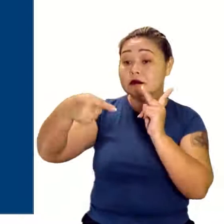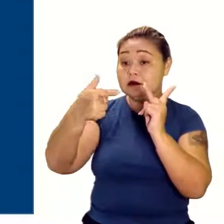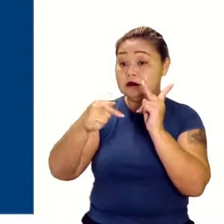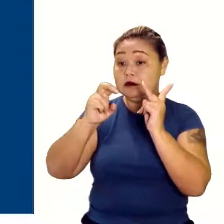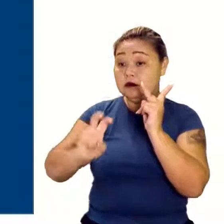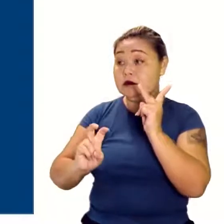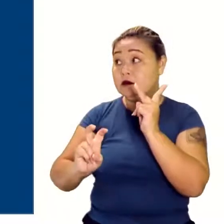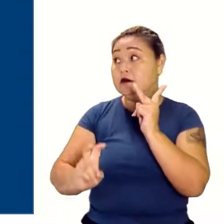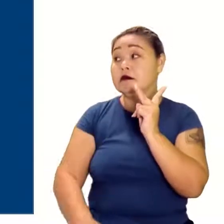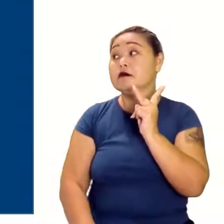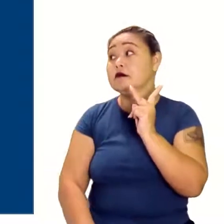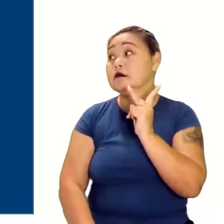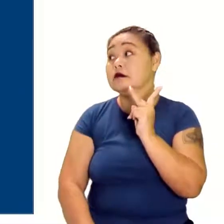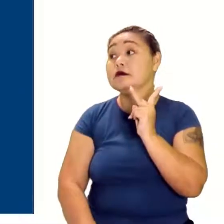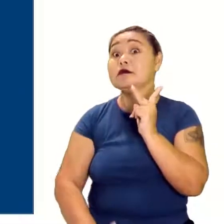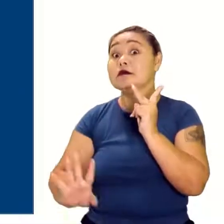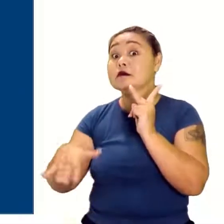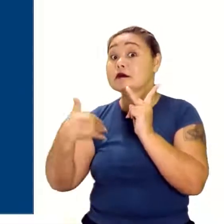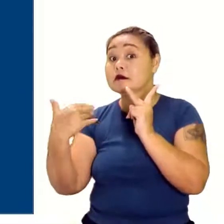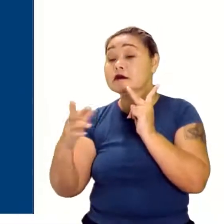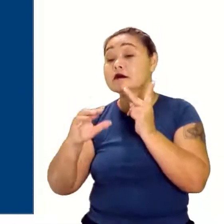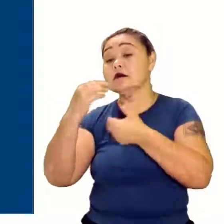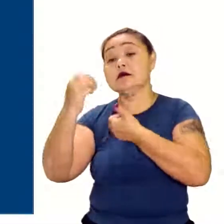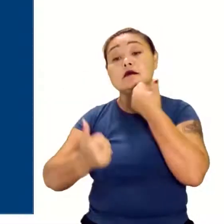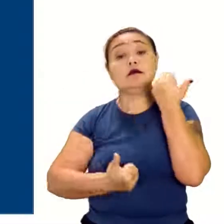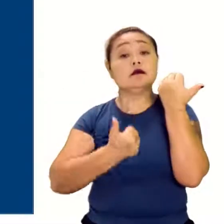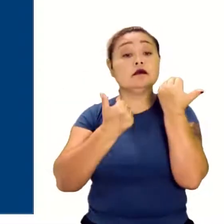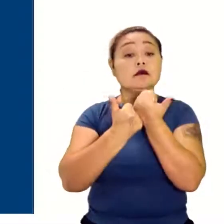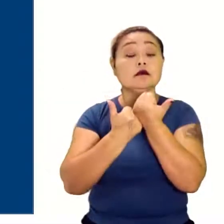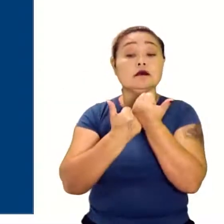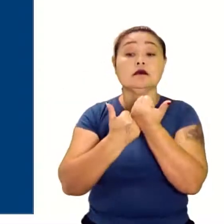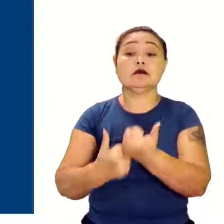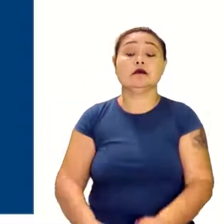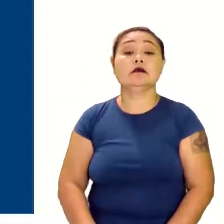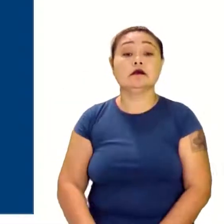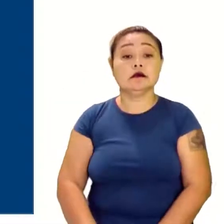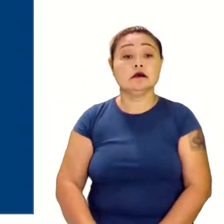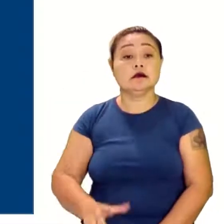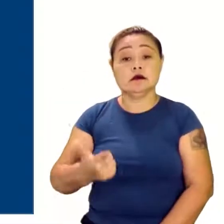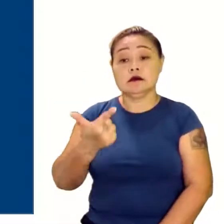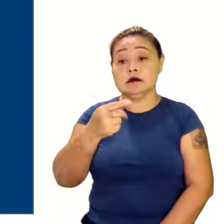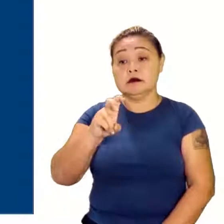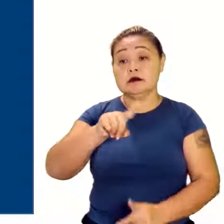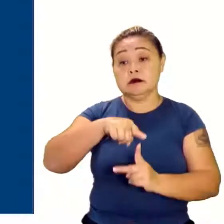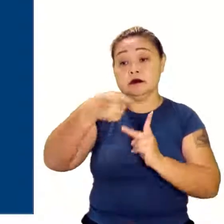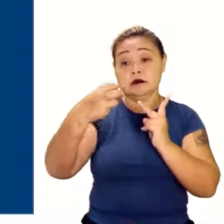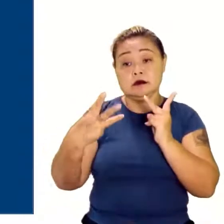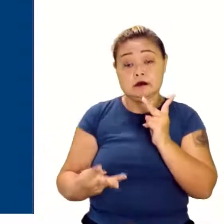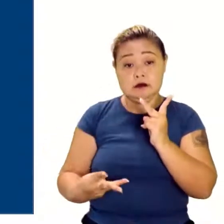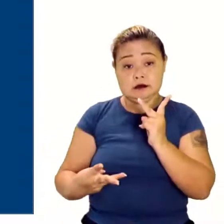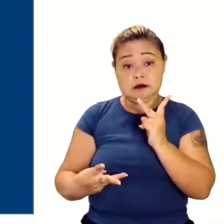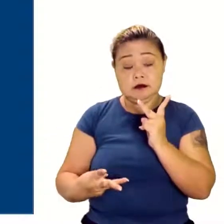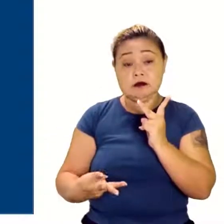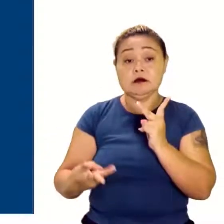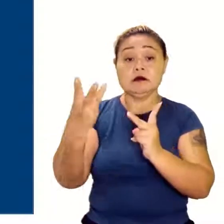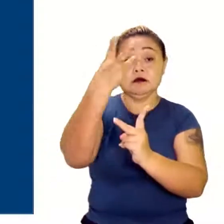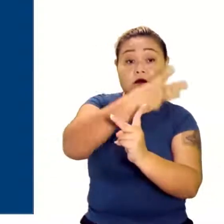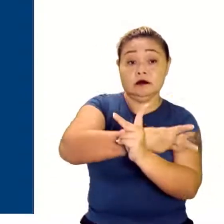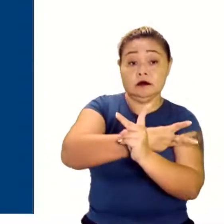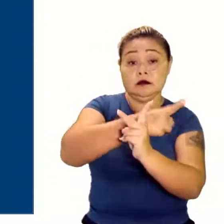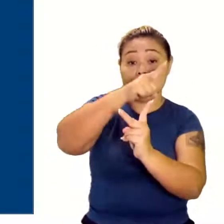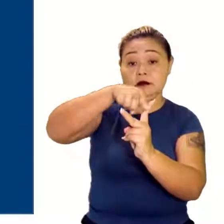de 75 pode ser substituída por 25 vezes a raiz quadrada de